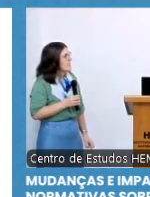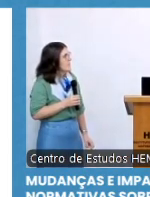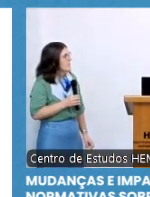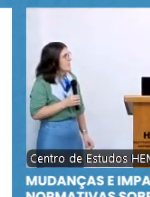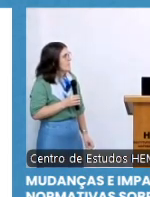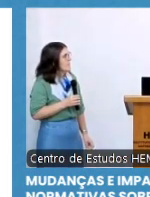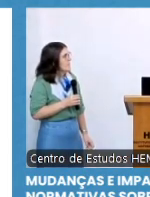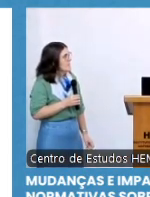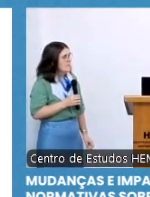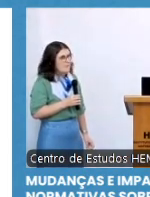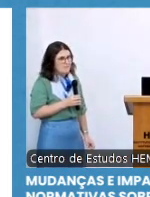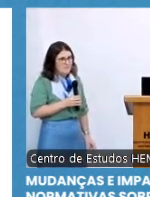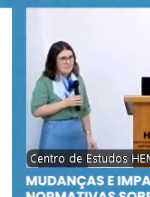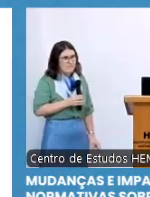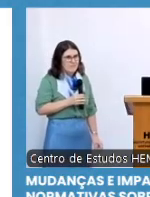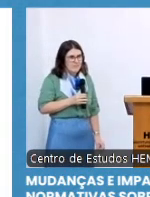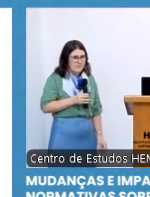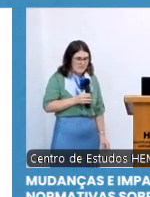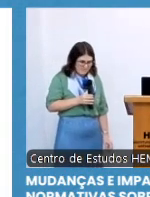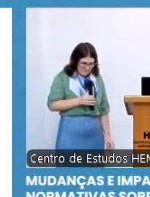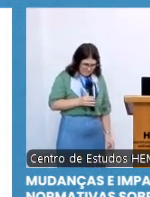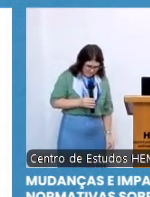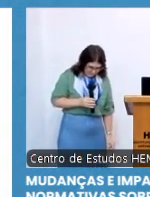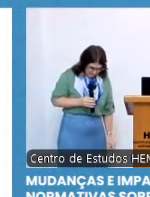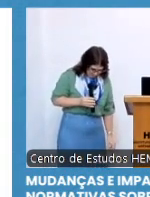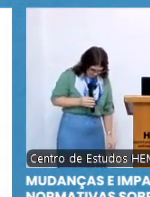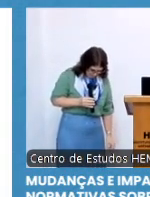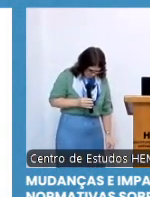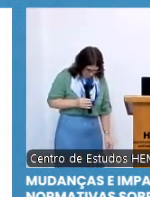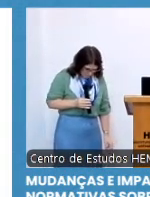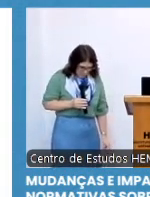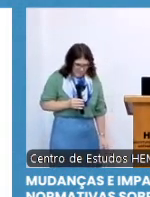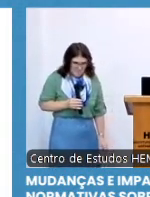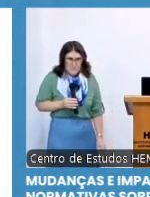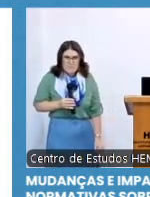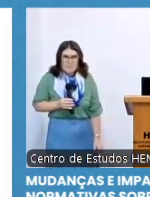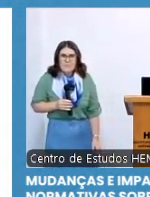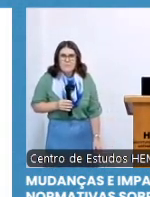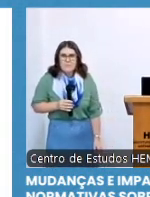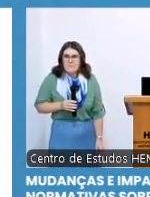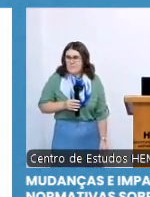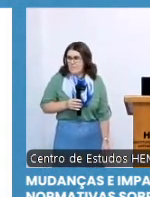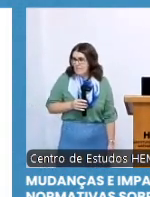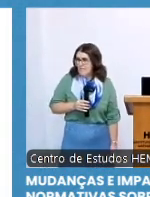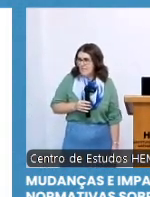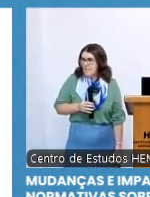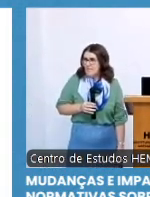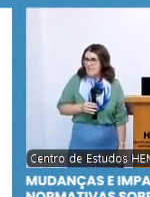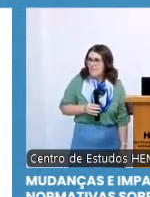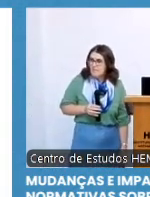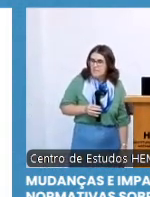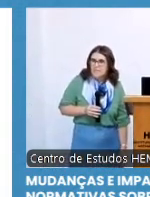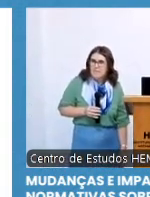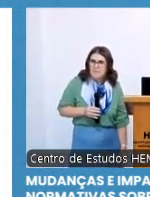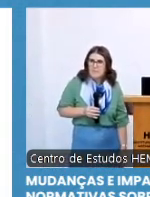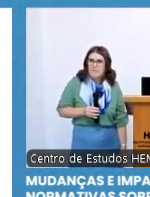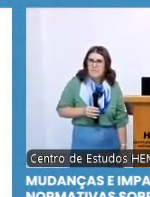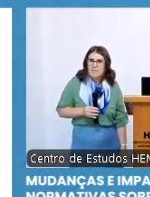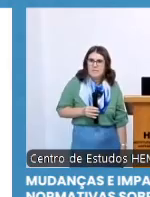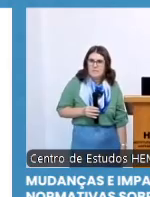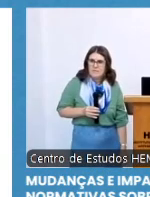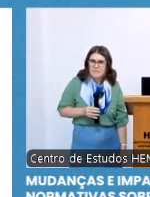o impossível, né? Então, às vezes é de fato impossível